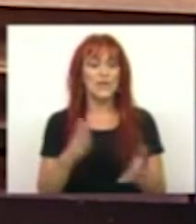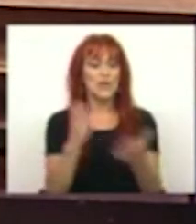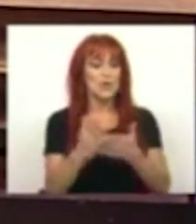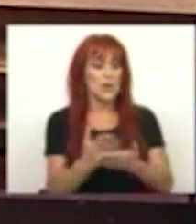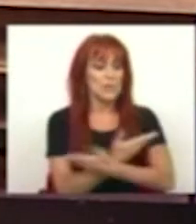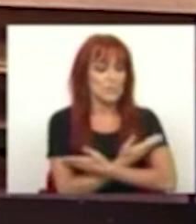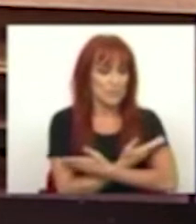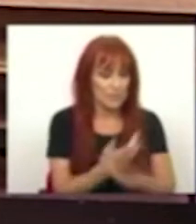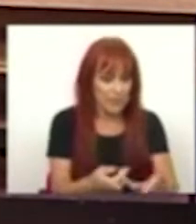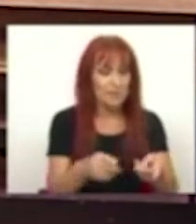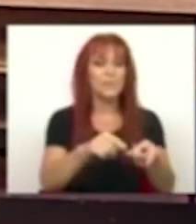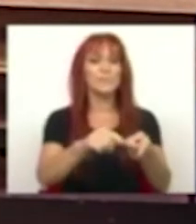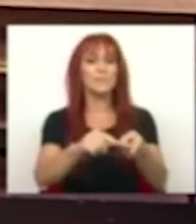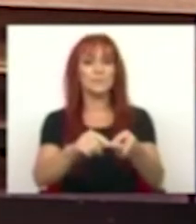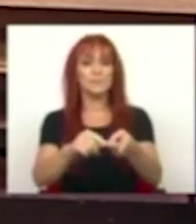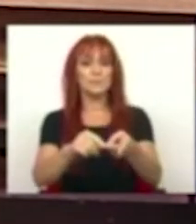creches